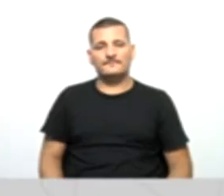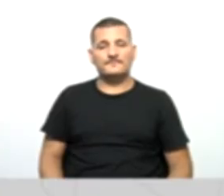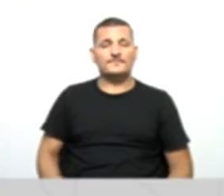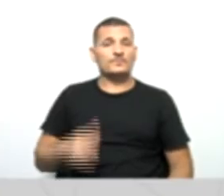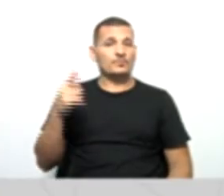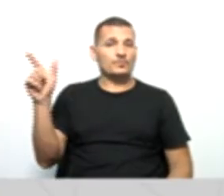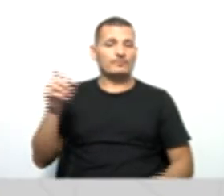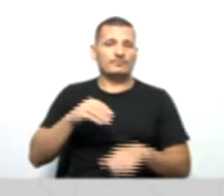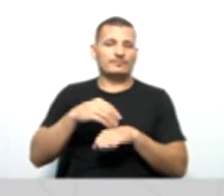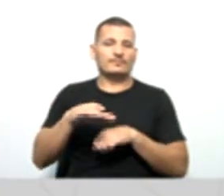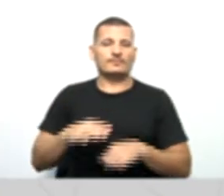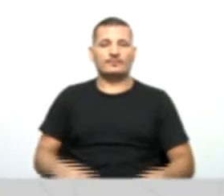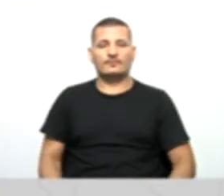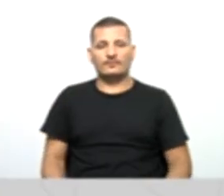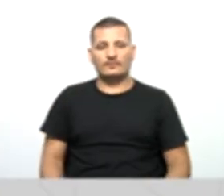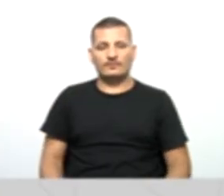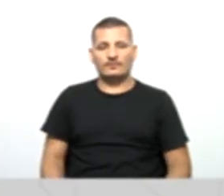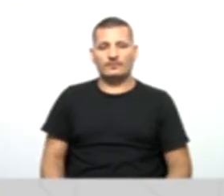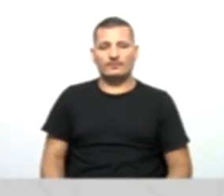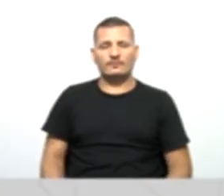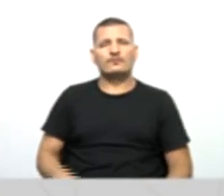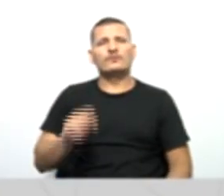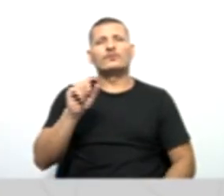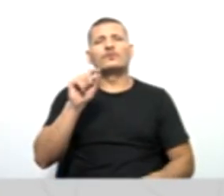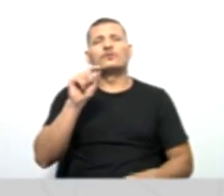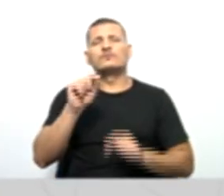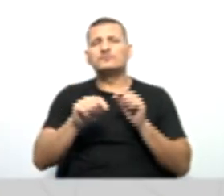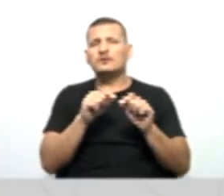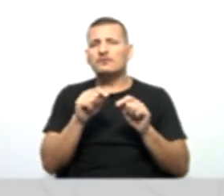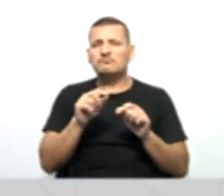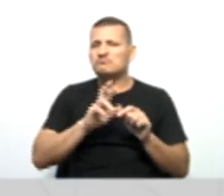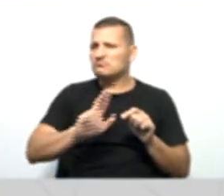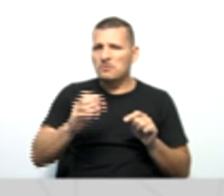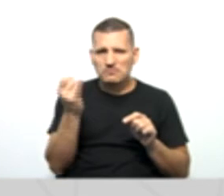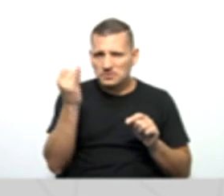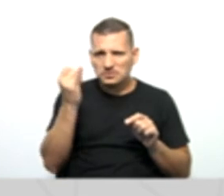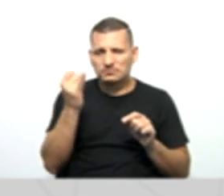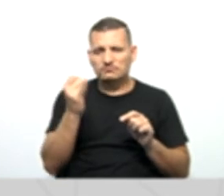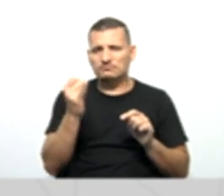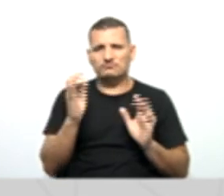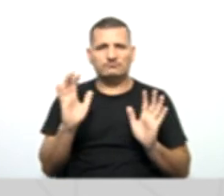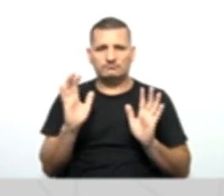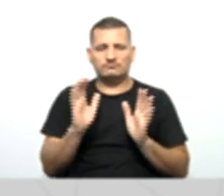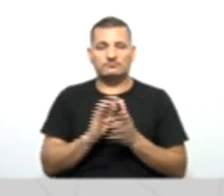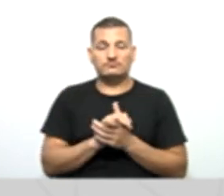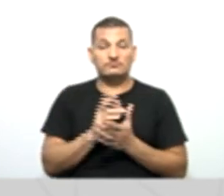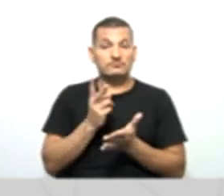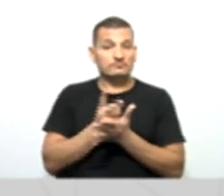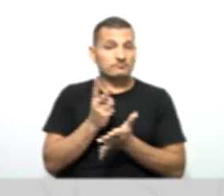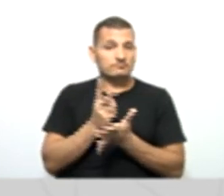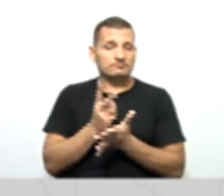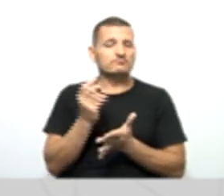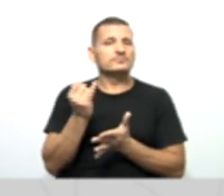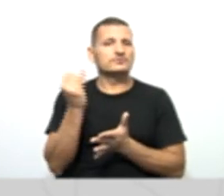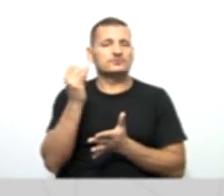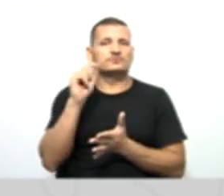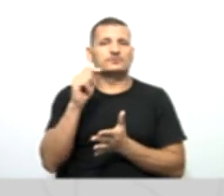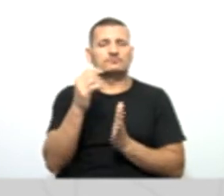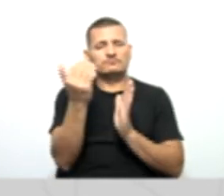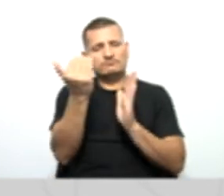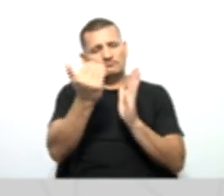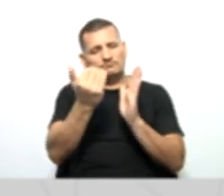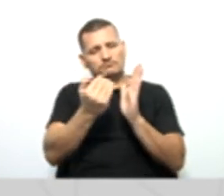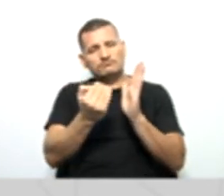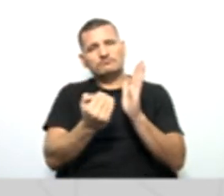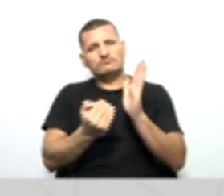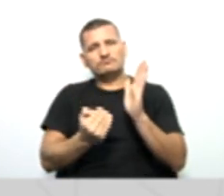escopo de qualidade. Liste o que não é importante. É sempre válida a ideia de criar uma lista com tudo